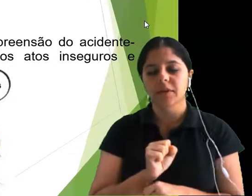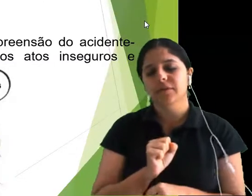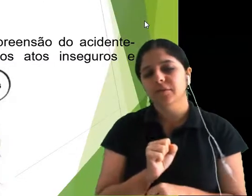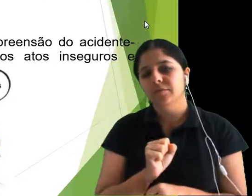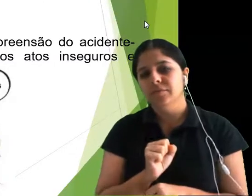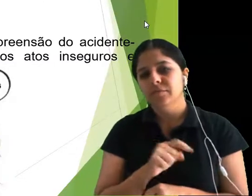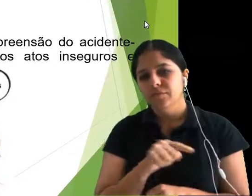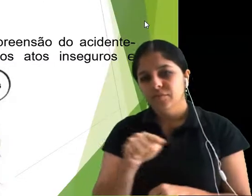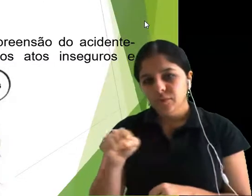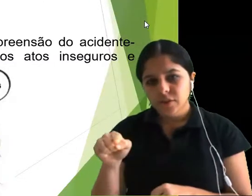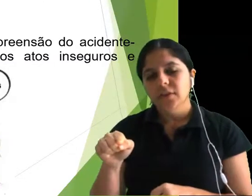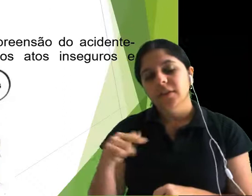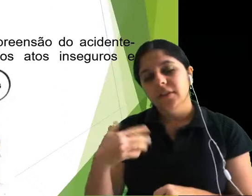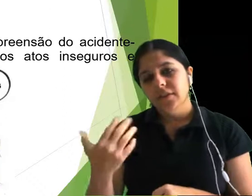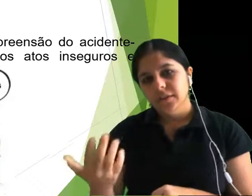gente